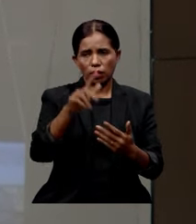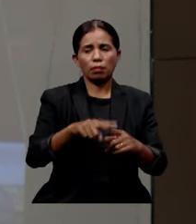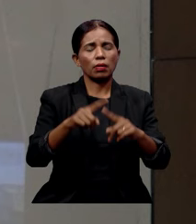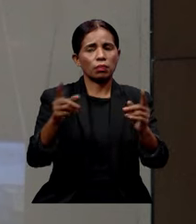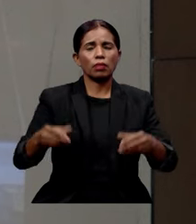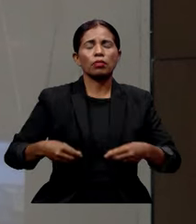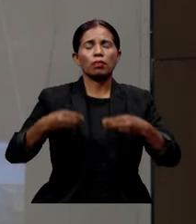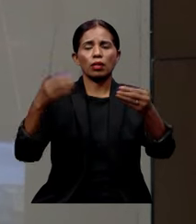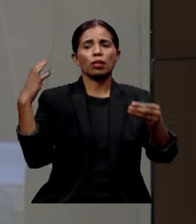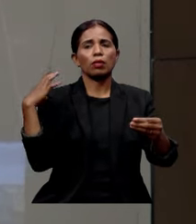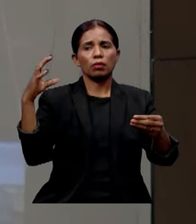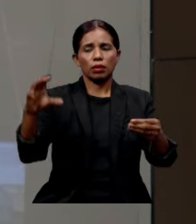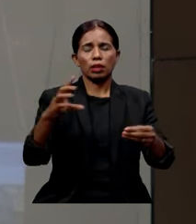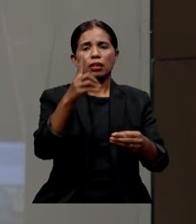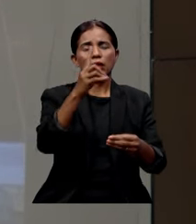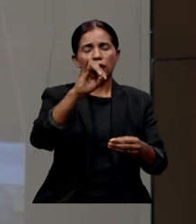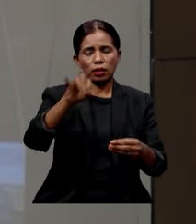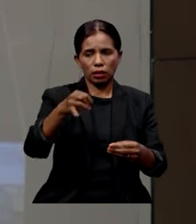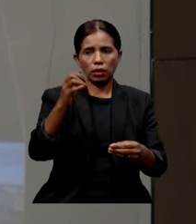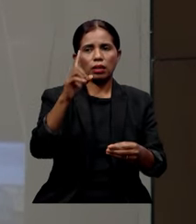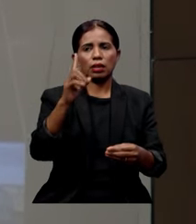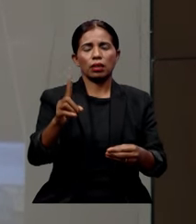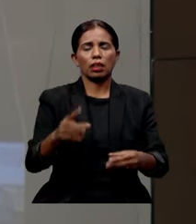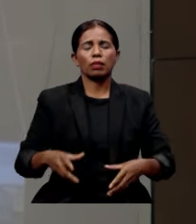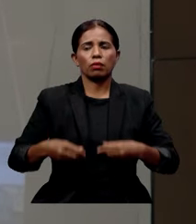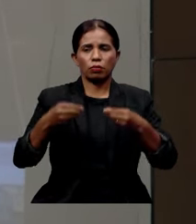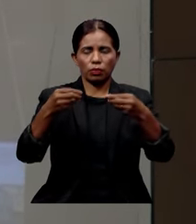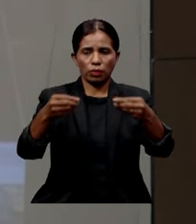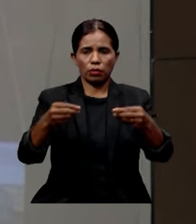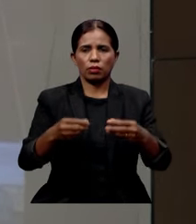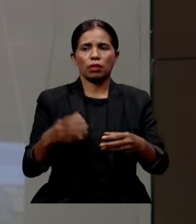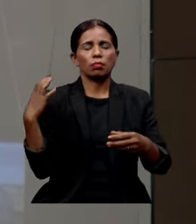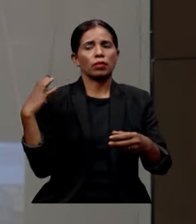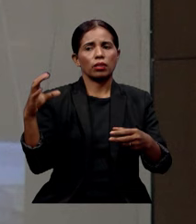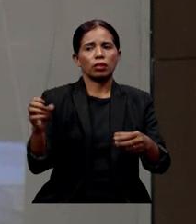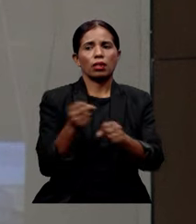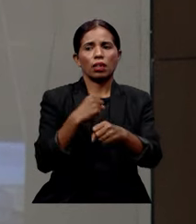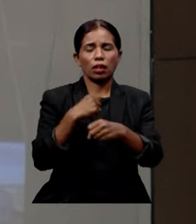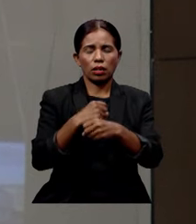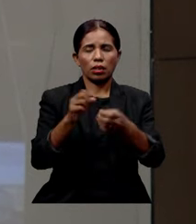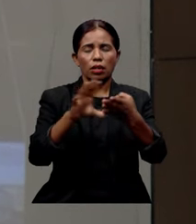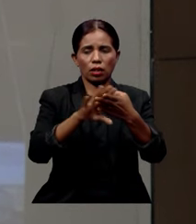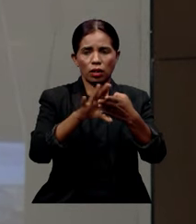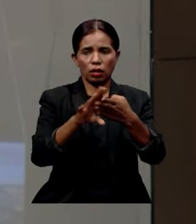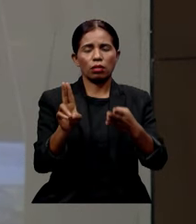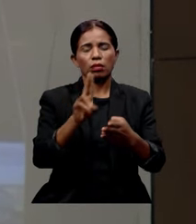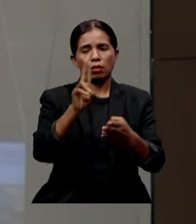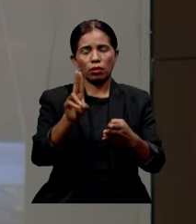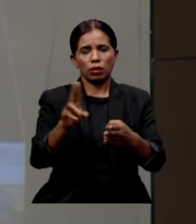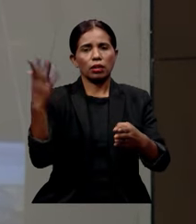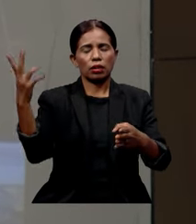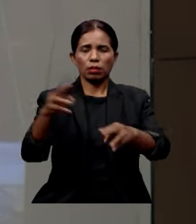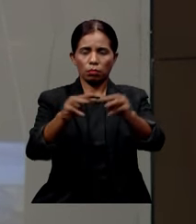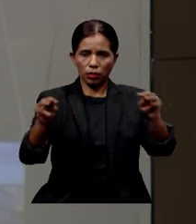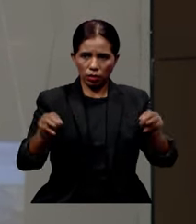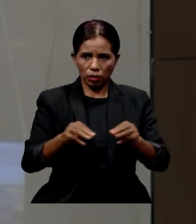falar competência para dizer ira, mas a tua sai o halo surat a tu não é bela geres está em